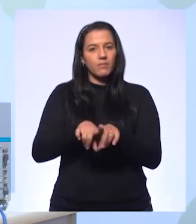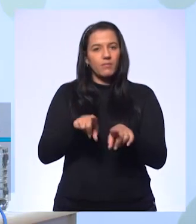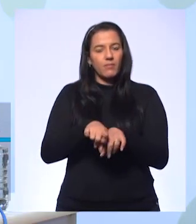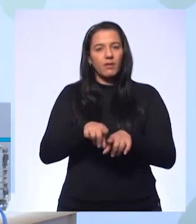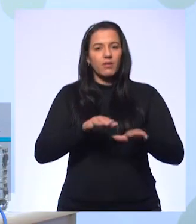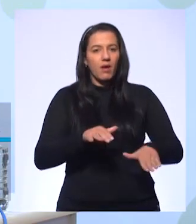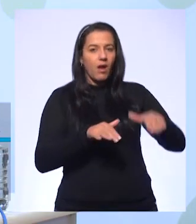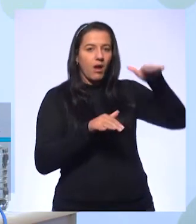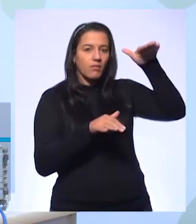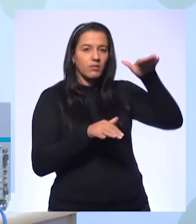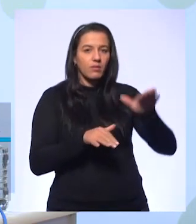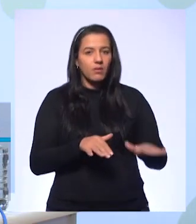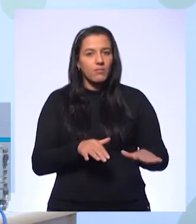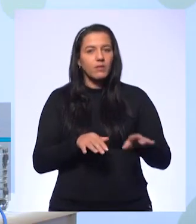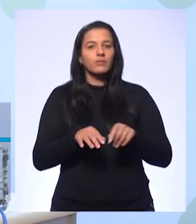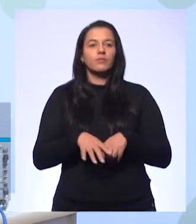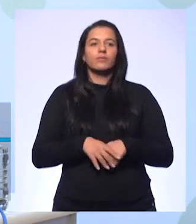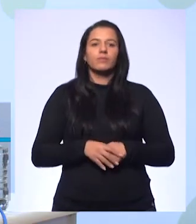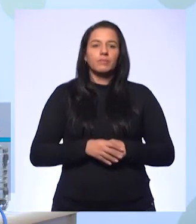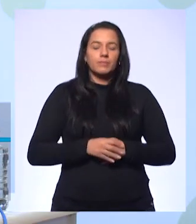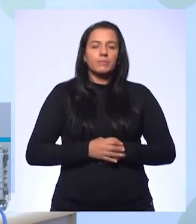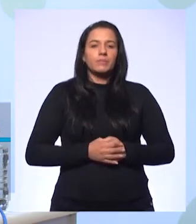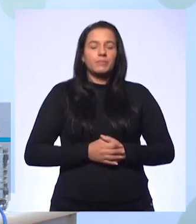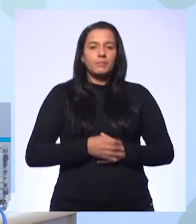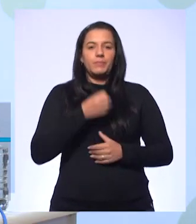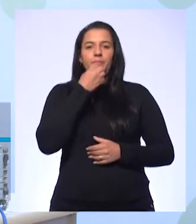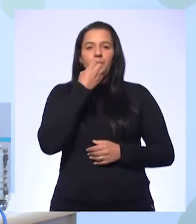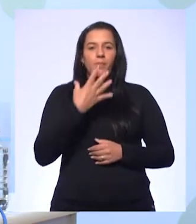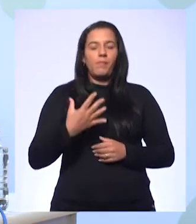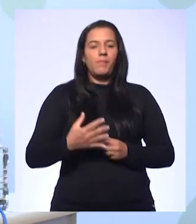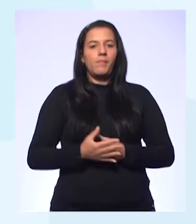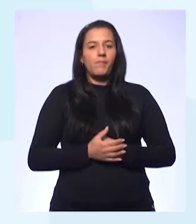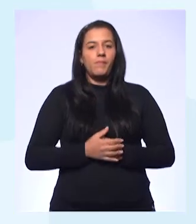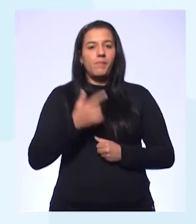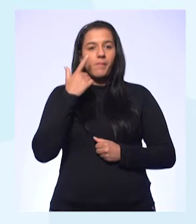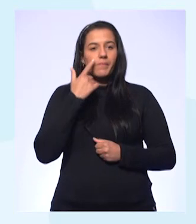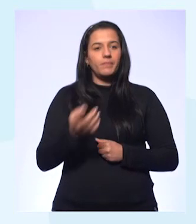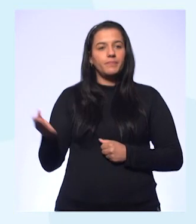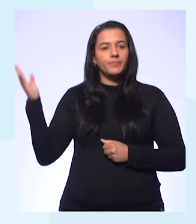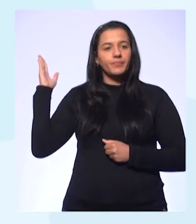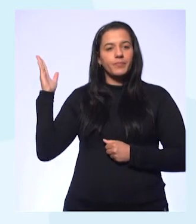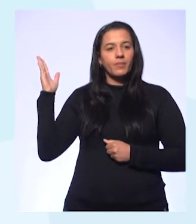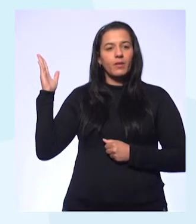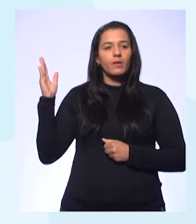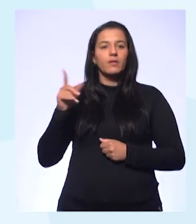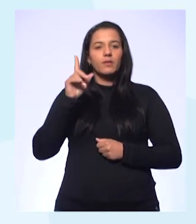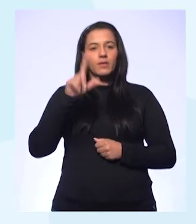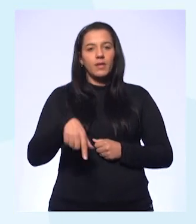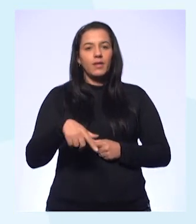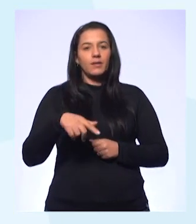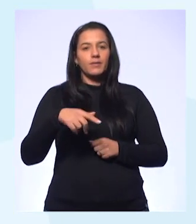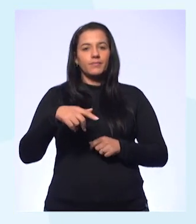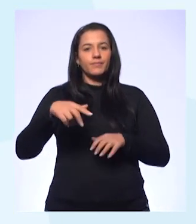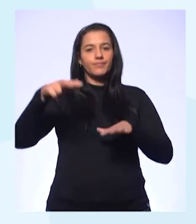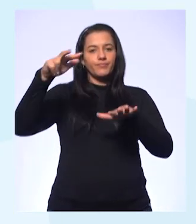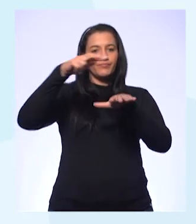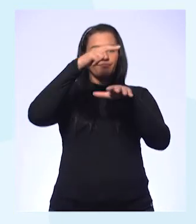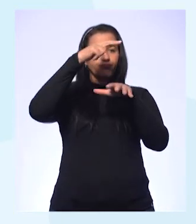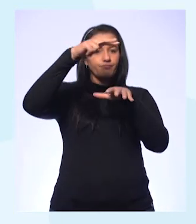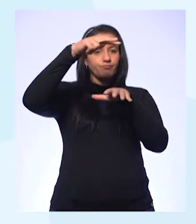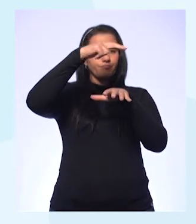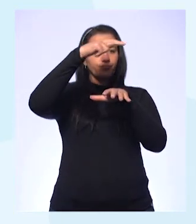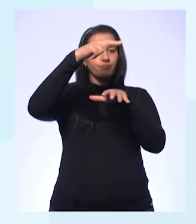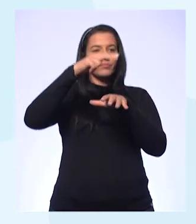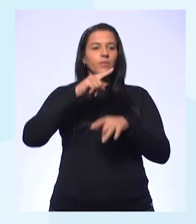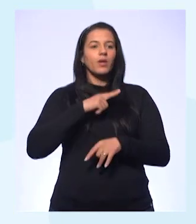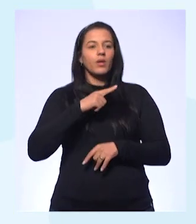do Rio Na Nilo, que alta e na acontece muito. baixa, perfeitamente. Exatamente. Então vamos ver lá na imagem, né, que é também uma imagem de satélite, né, o Rio Nilo aí,